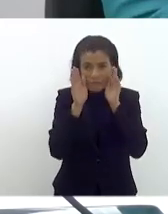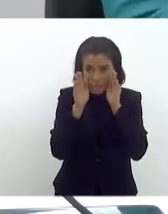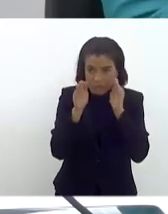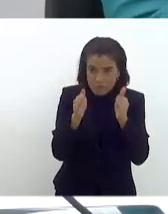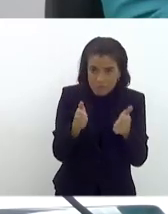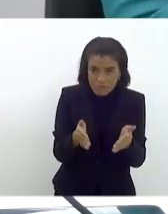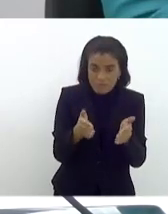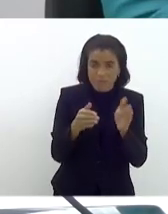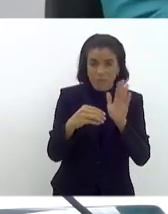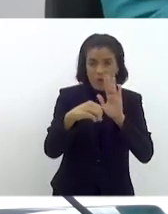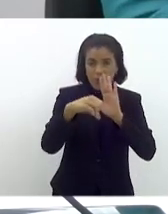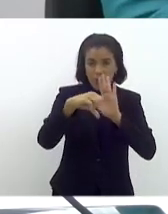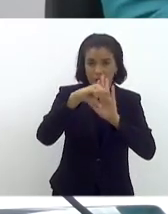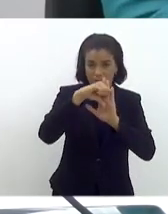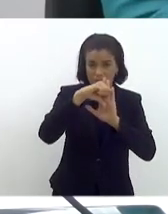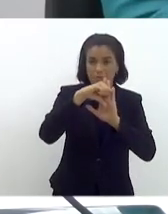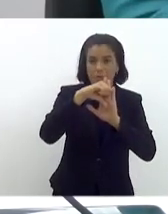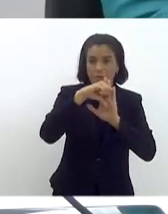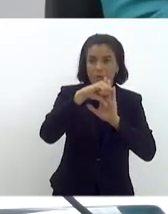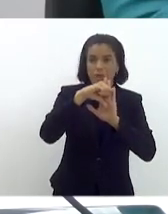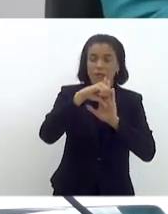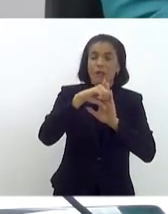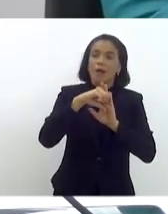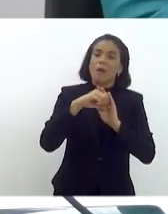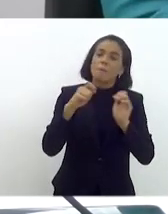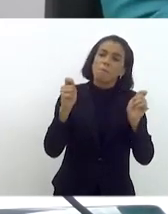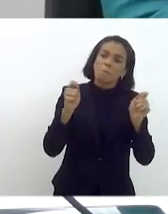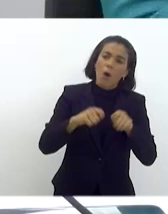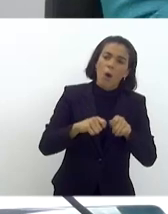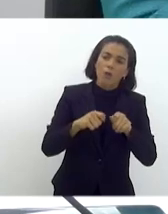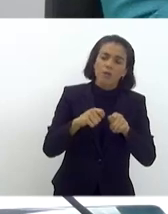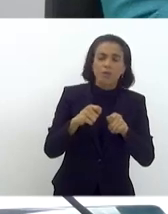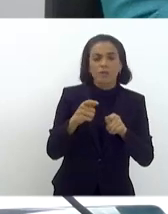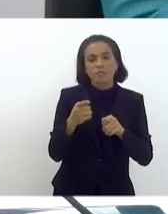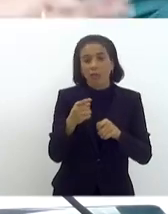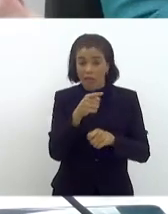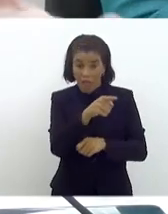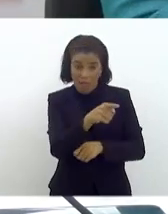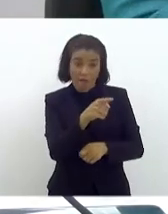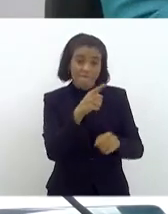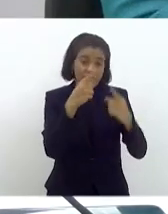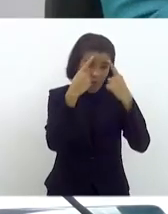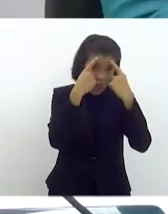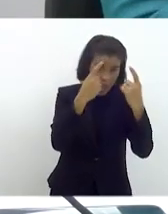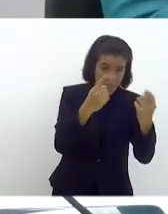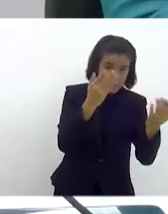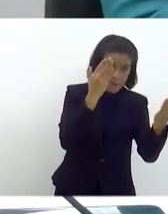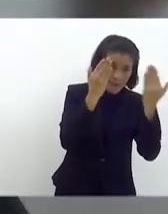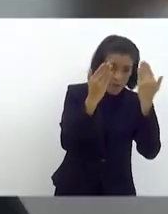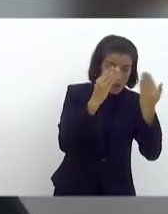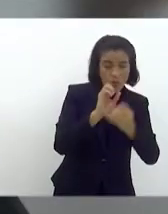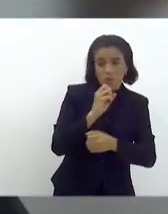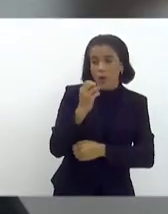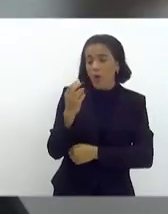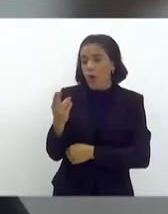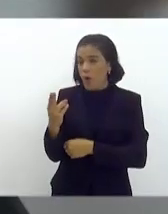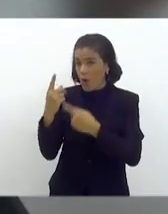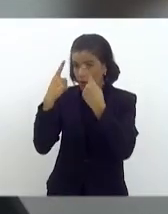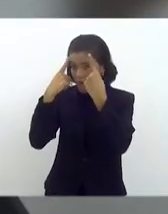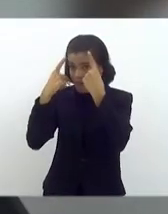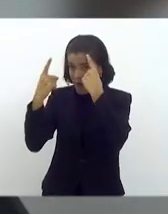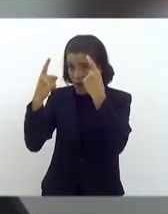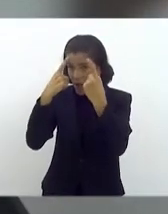para os crimes né é que a gente pode conjugar de alguma maneira violência psicológica e o crime cibernético né